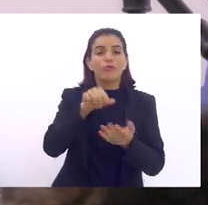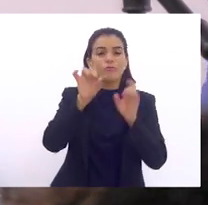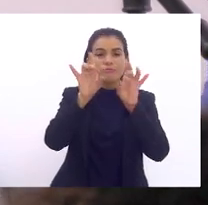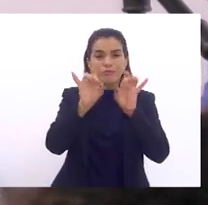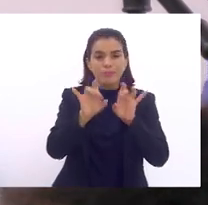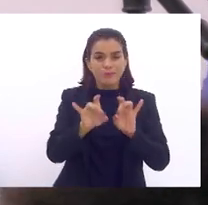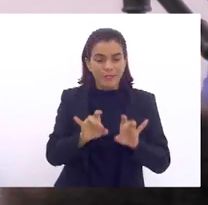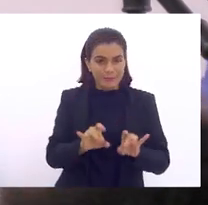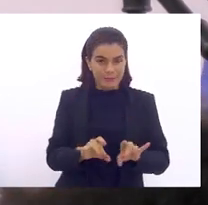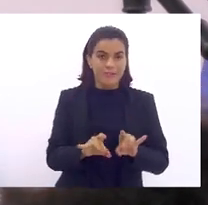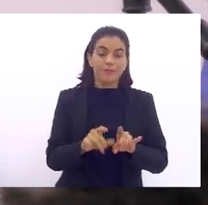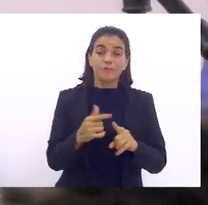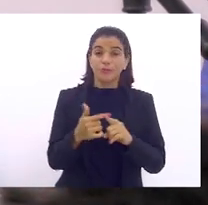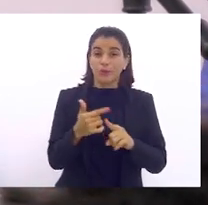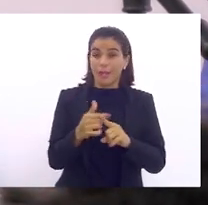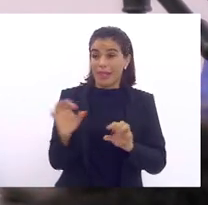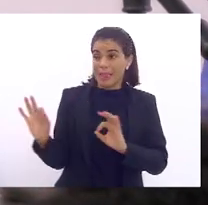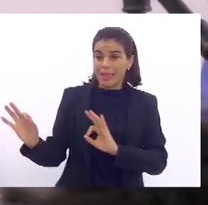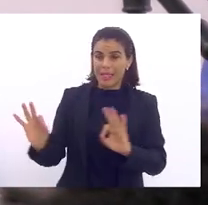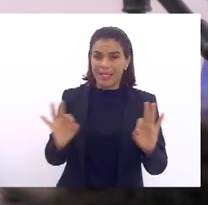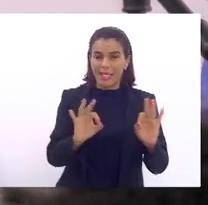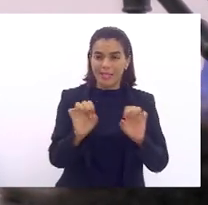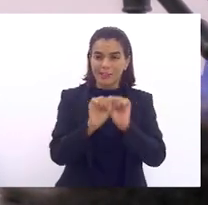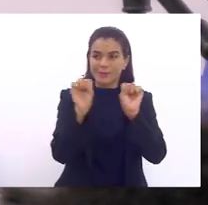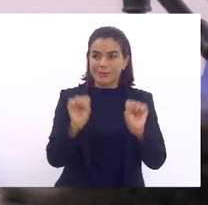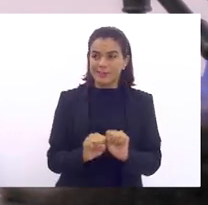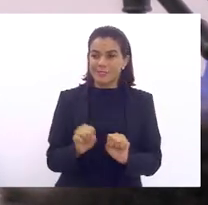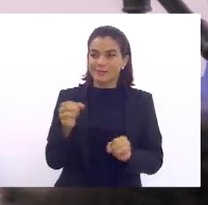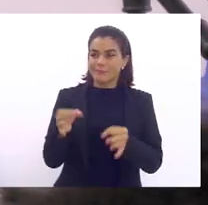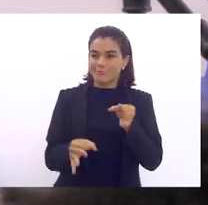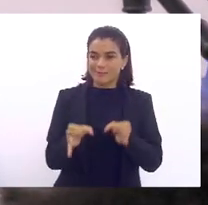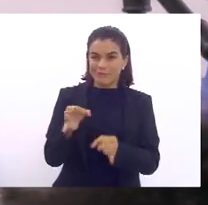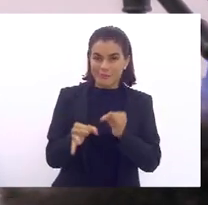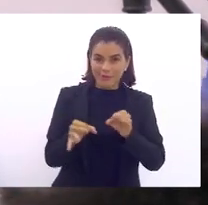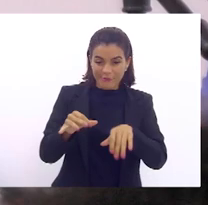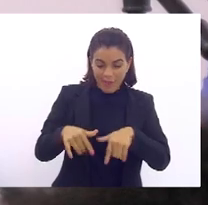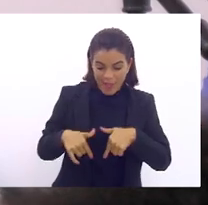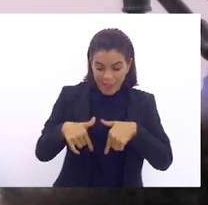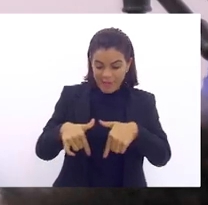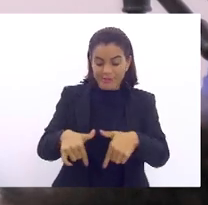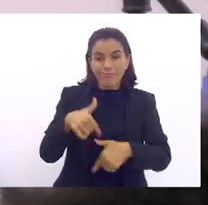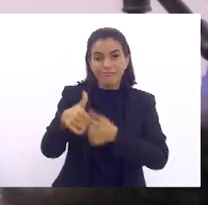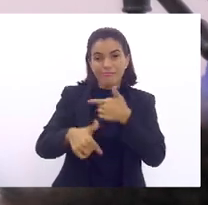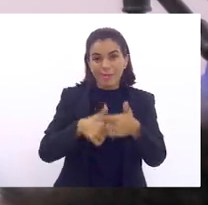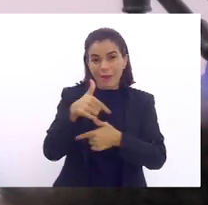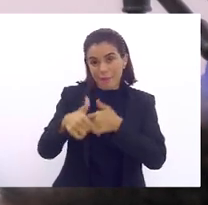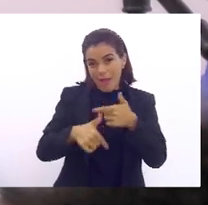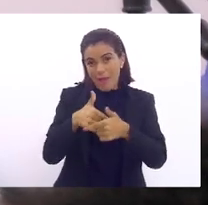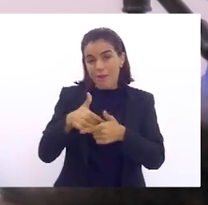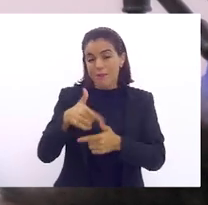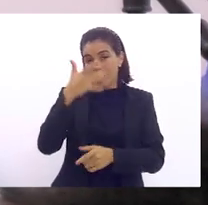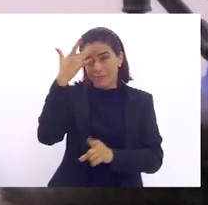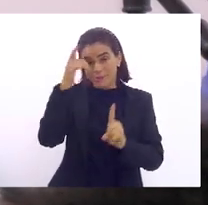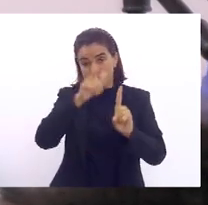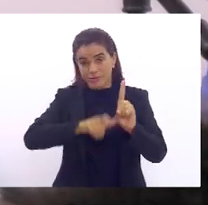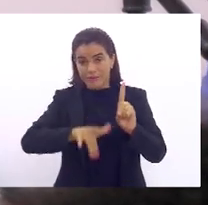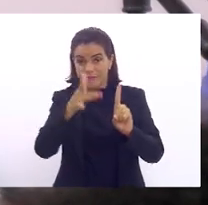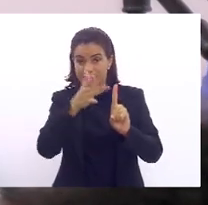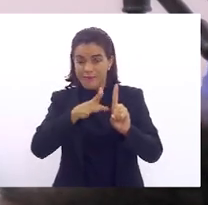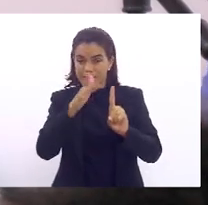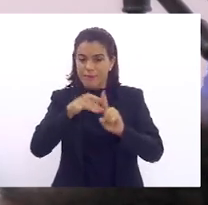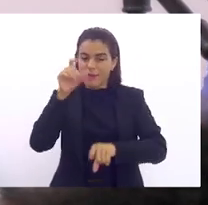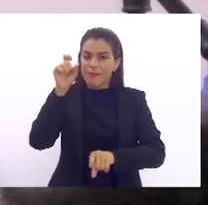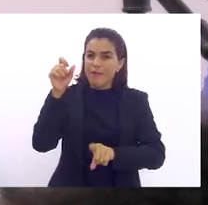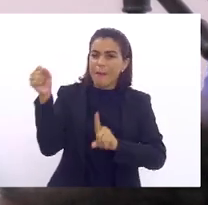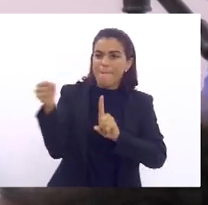valorizar porque ninguém no sistema de Justiça vai conseguir realizar um trabalho eh bom para uma vítima de violência doméstica familiar se não